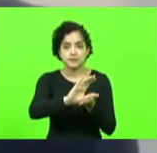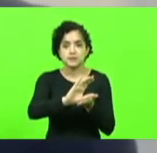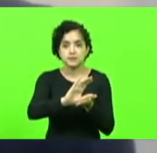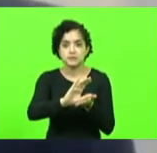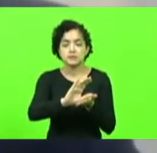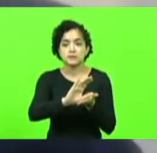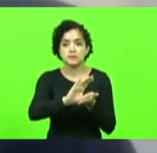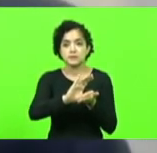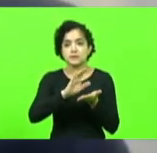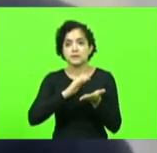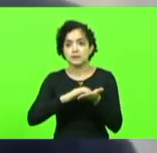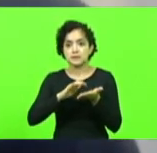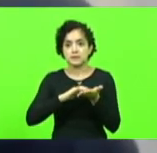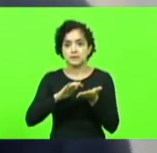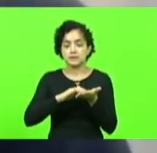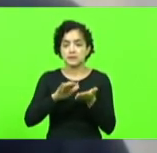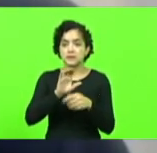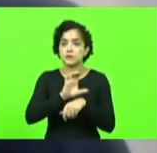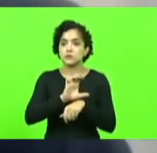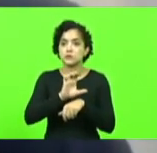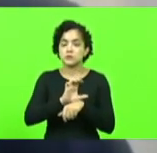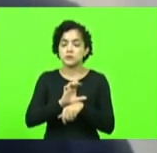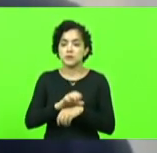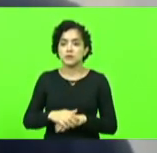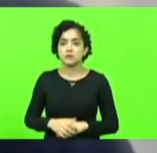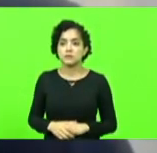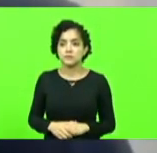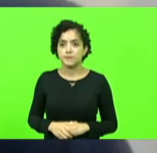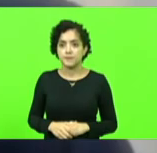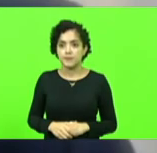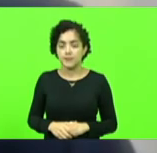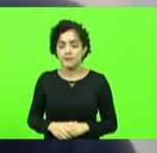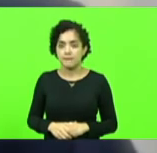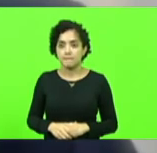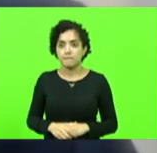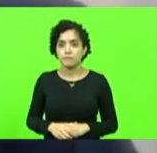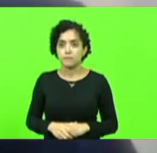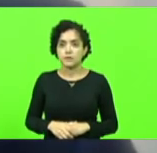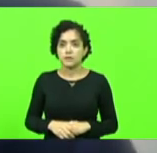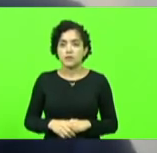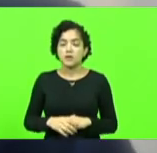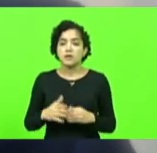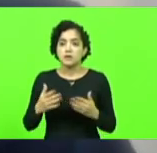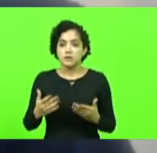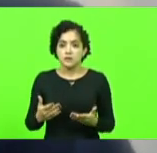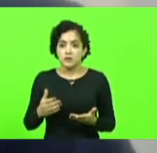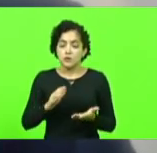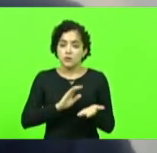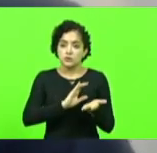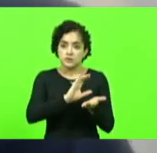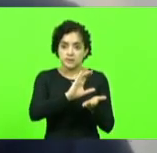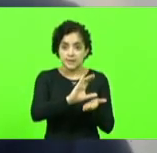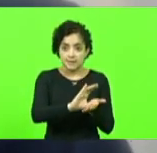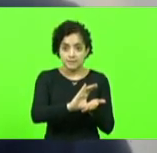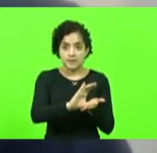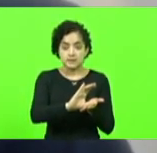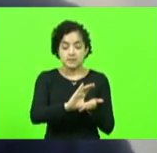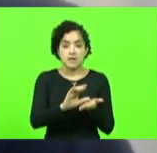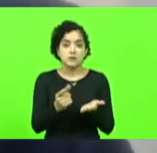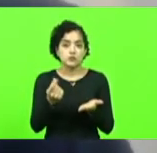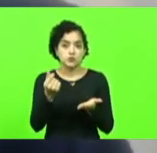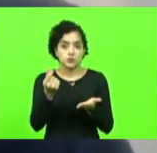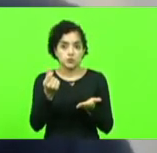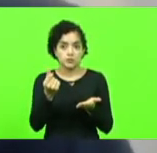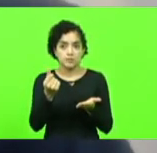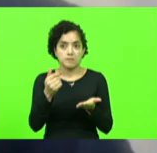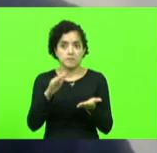da Secretaria de Estado, do Governo do Estado de Santa Catarina. O teto que é repassado para as APAES, que é pouco